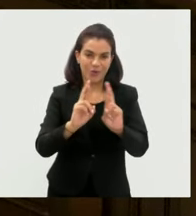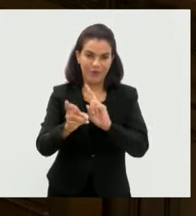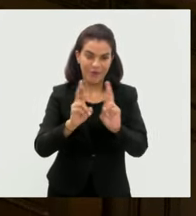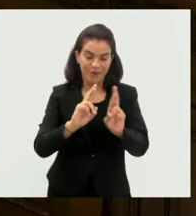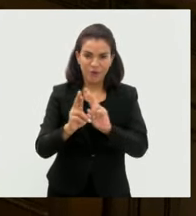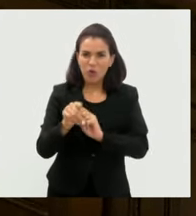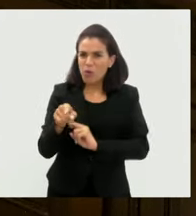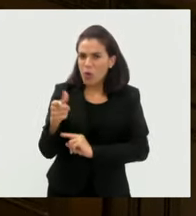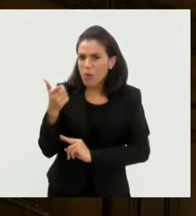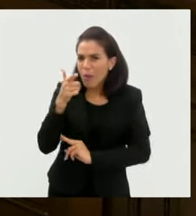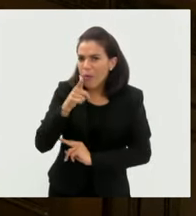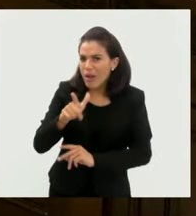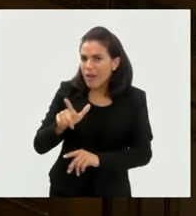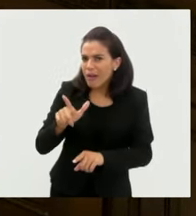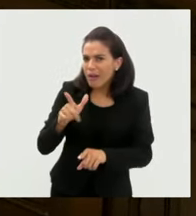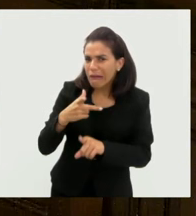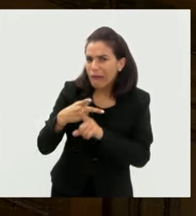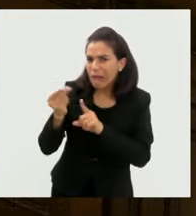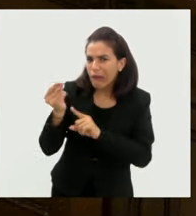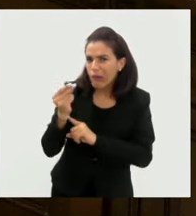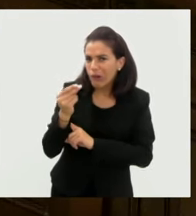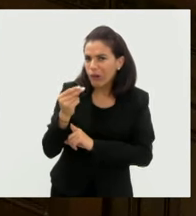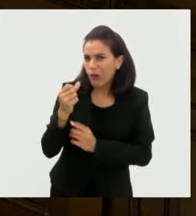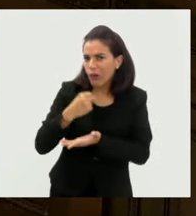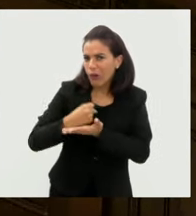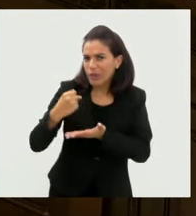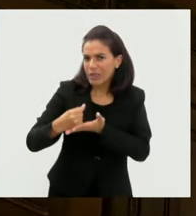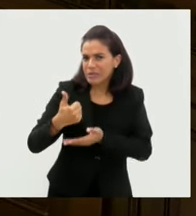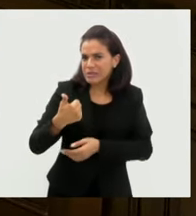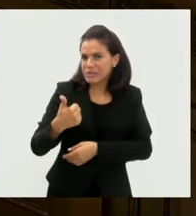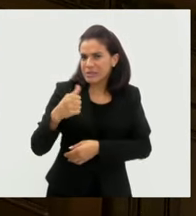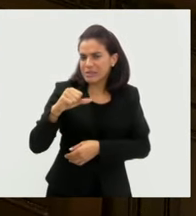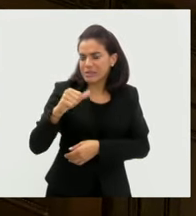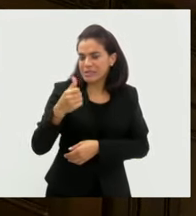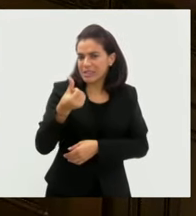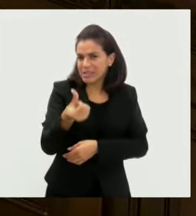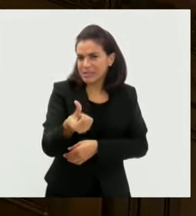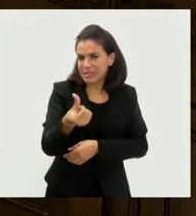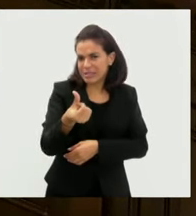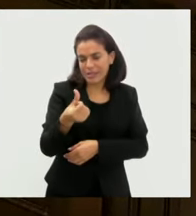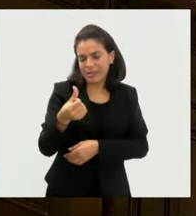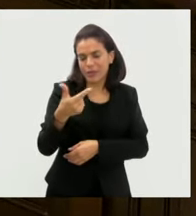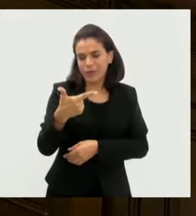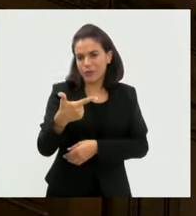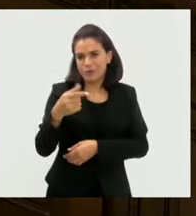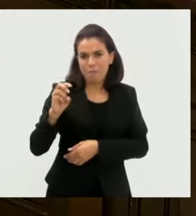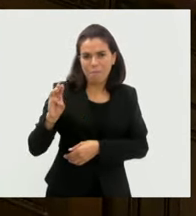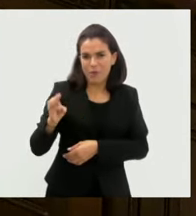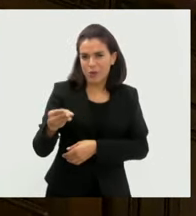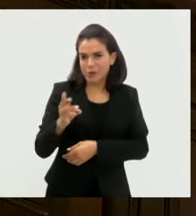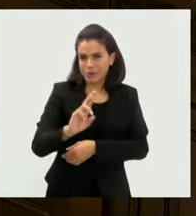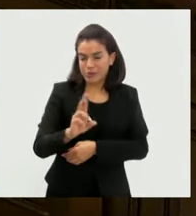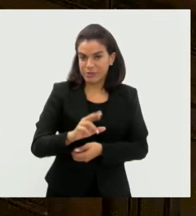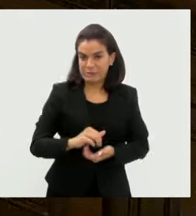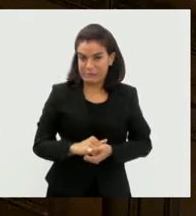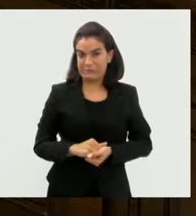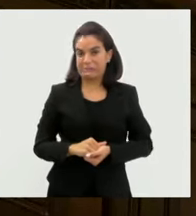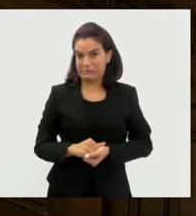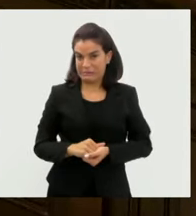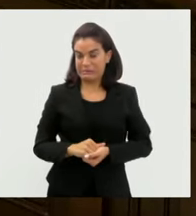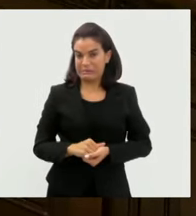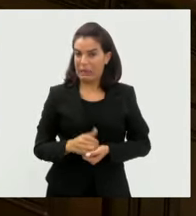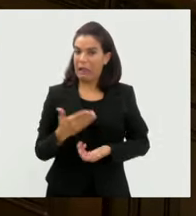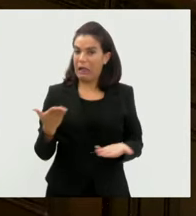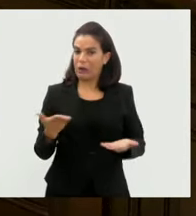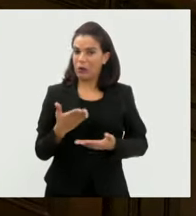esse contrato de 60 milhões de reais. É tudo muito curioso, né? E fica aqui a nossa indagação